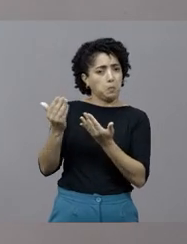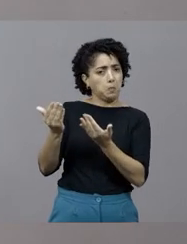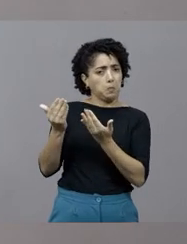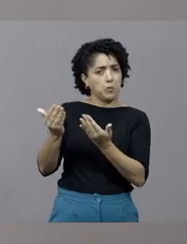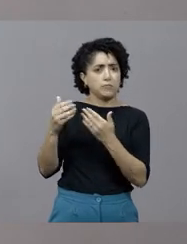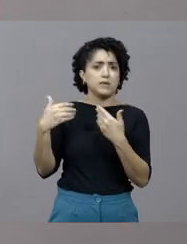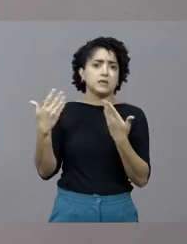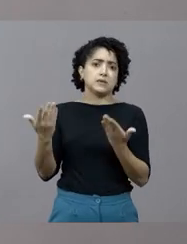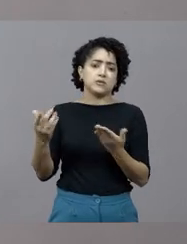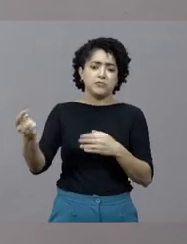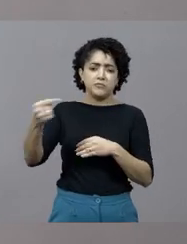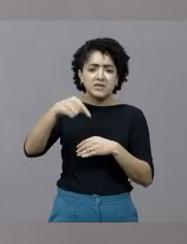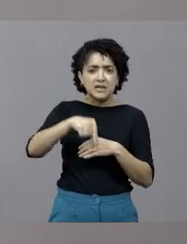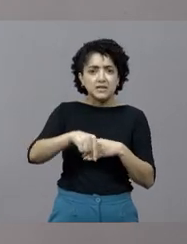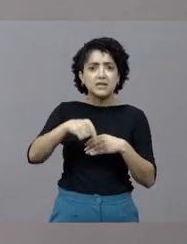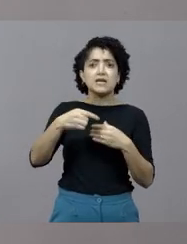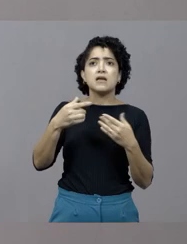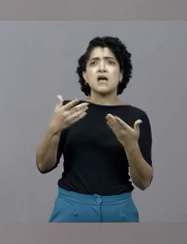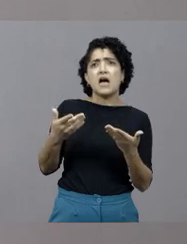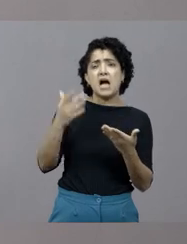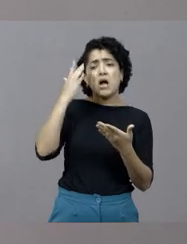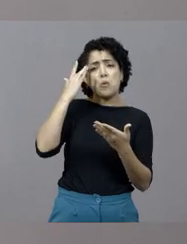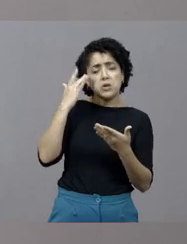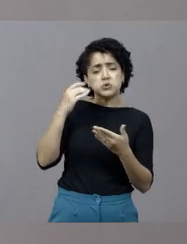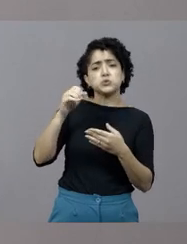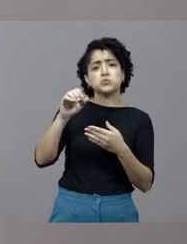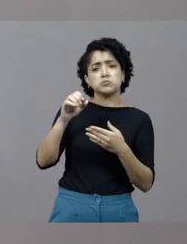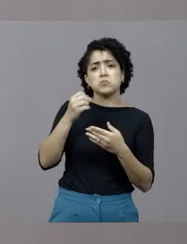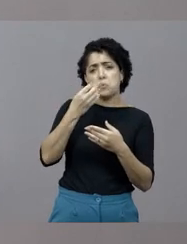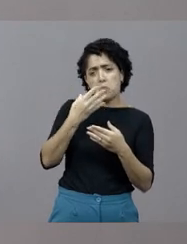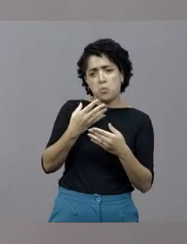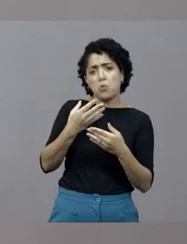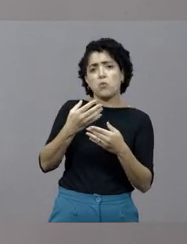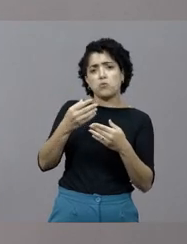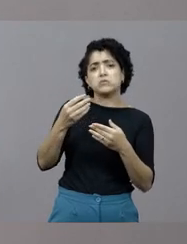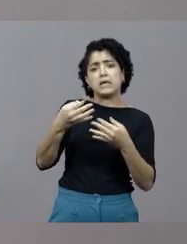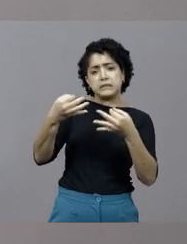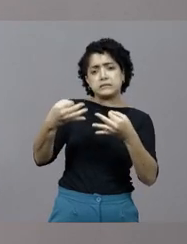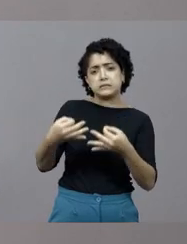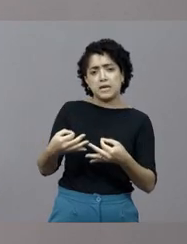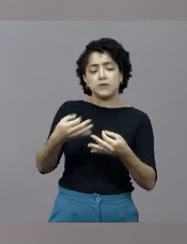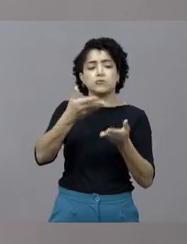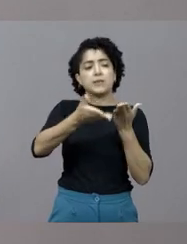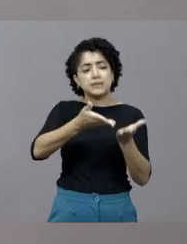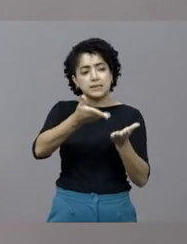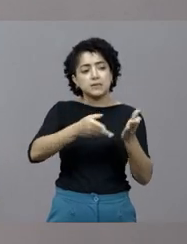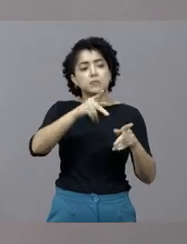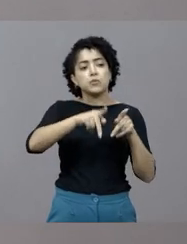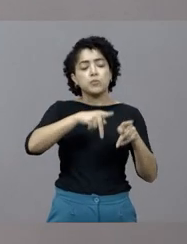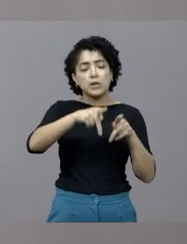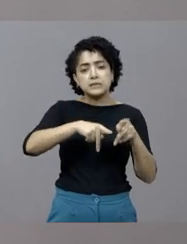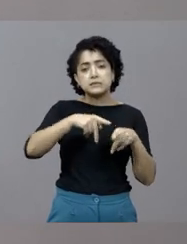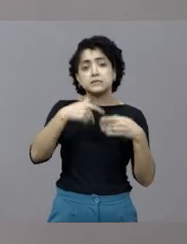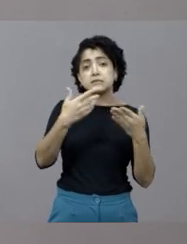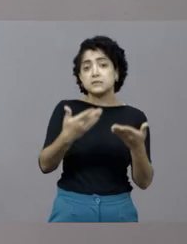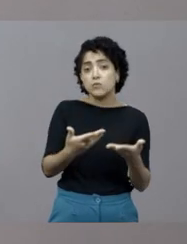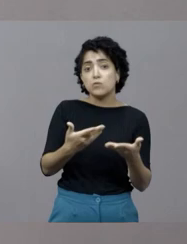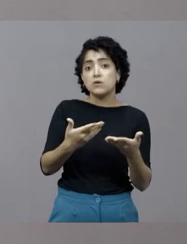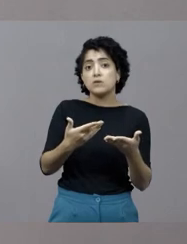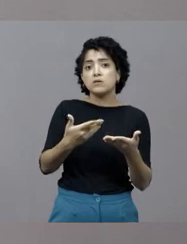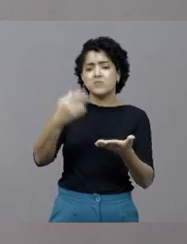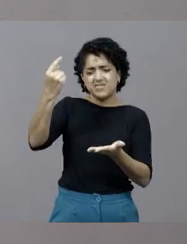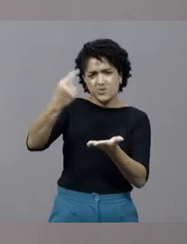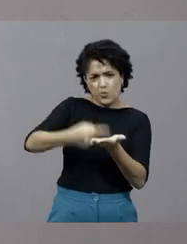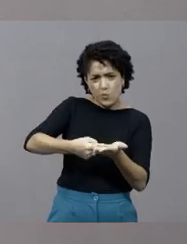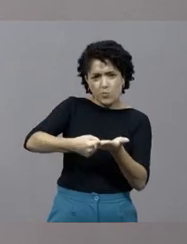tenha coragem de vir aqui e dizer, não, eu acho certo usar uma ambulância que era para atender os catarinenses para fazer compromissos